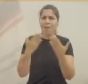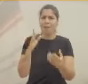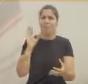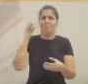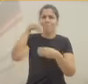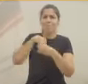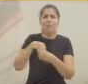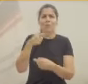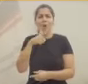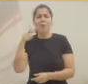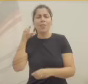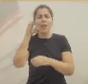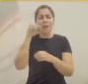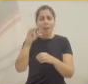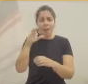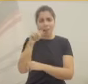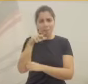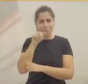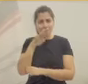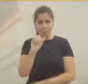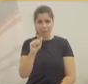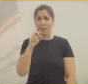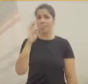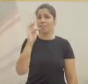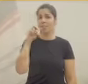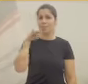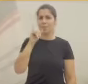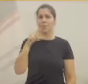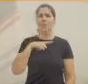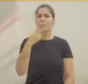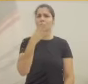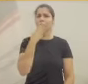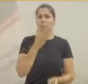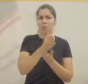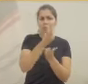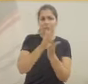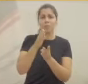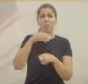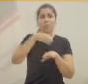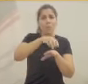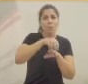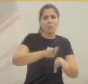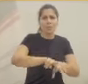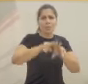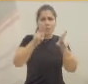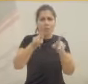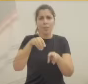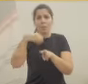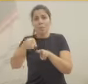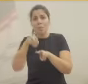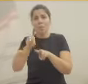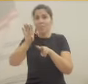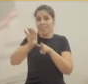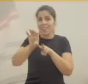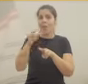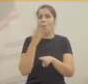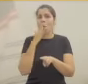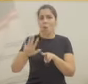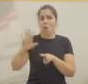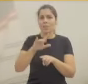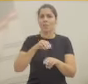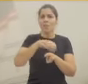A ideia agora é estar colocando uma outra câmera térmica, ter dois tipos